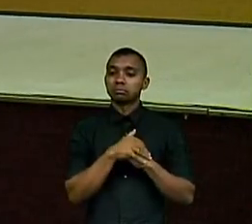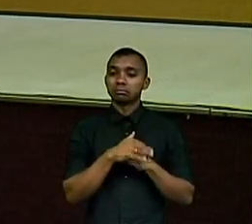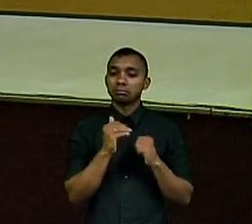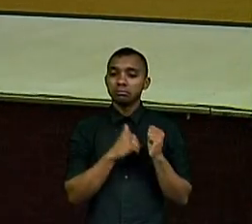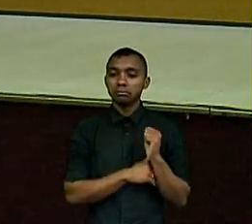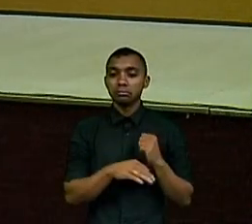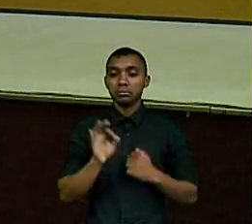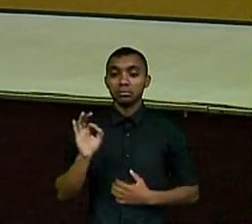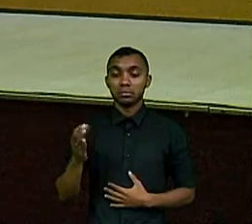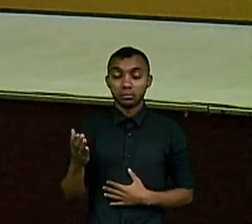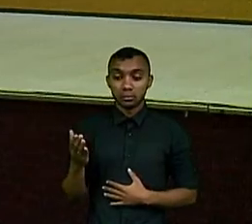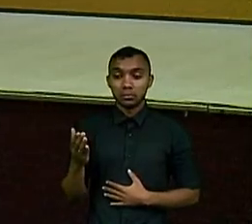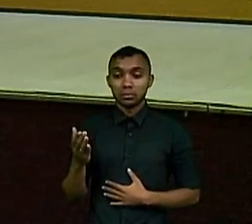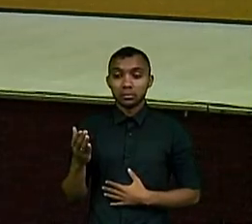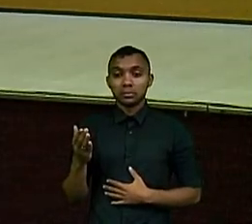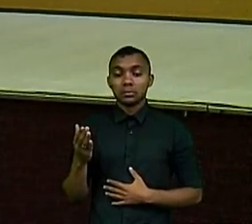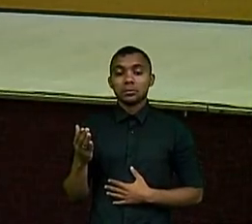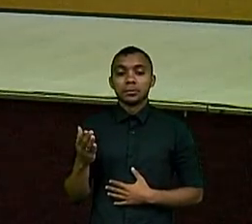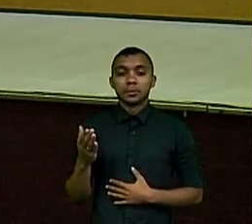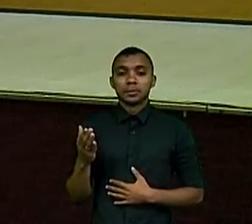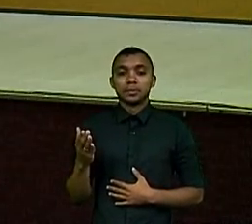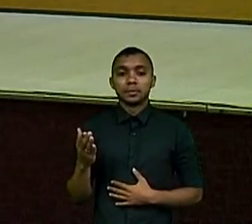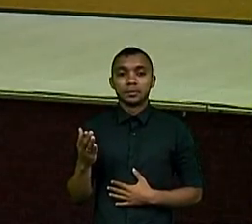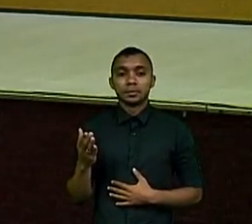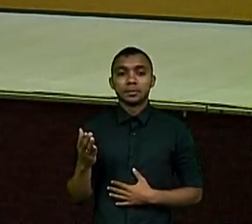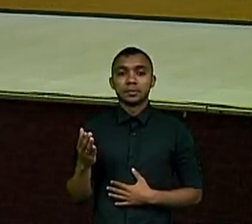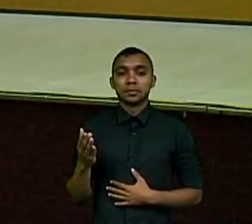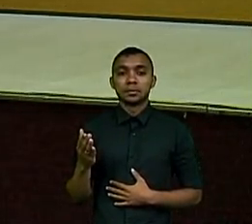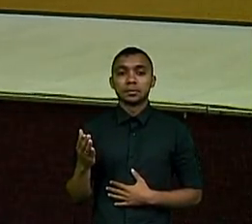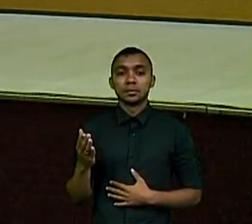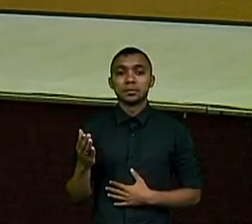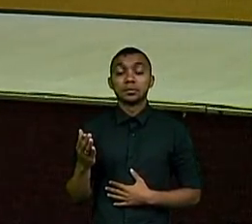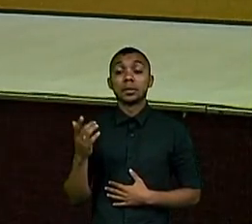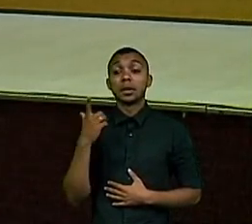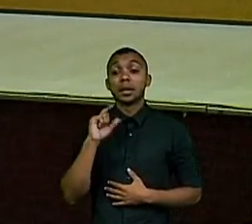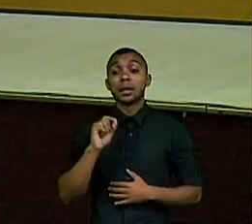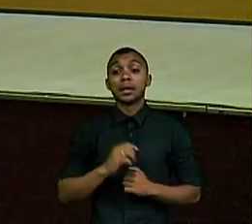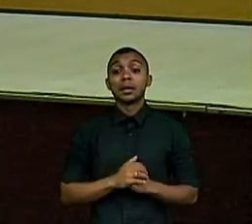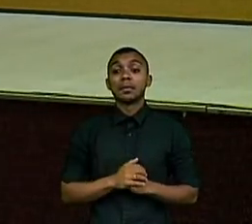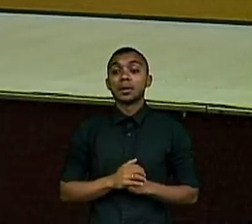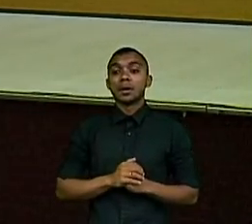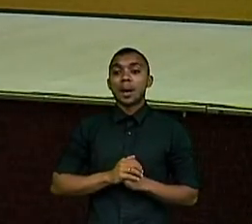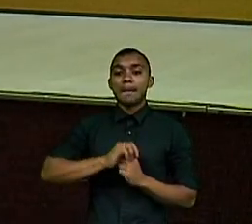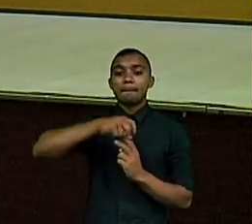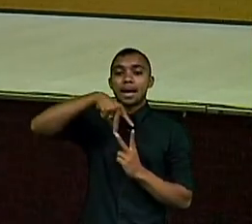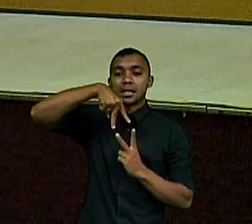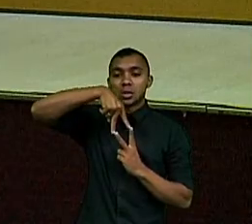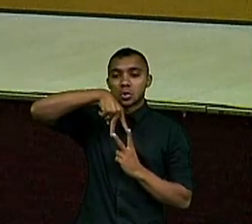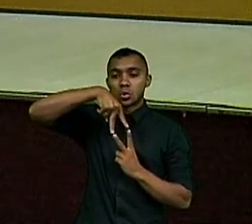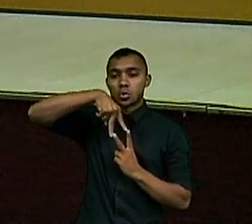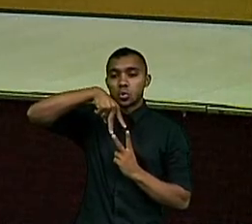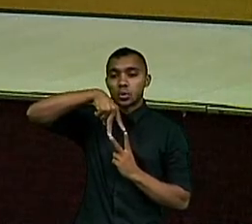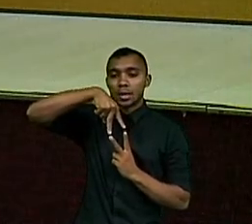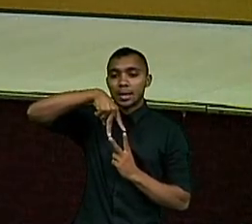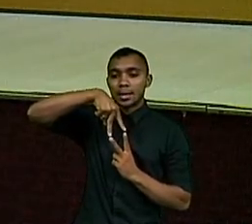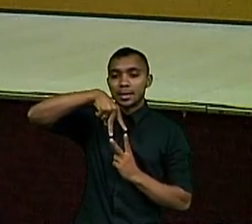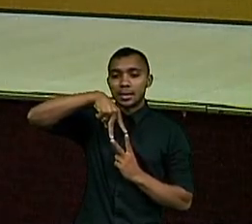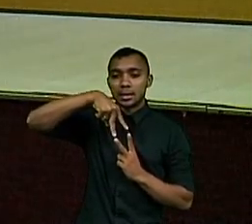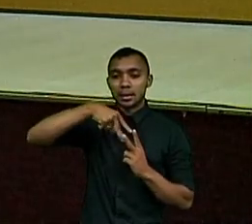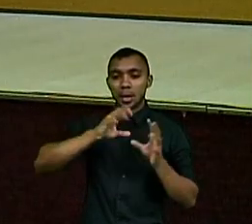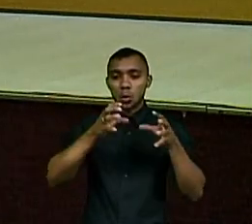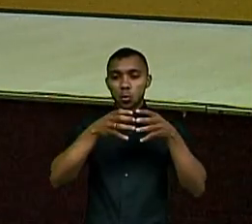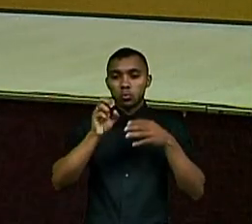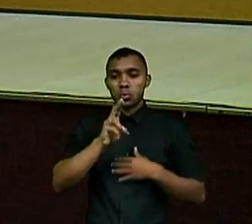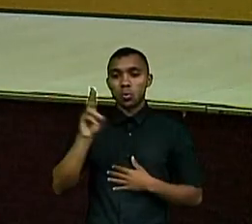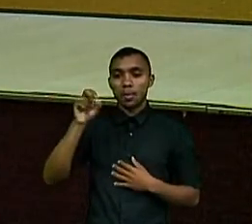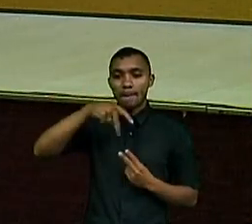alguma dessa sociedade isso é muito citada ultimamente que a Maçonaria né um movimento que surge na Inglaterra e na